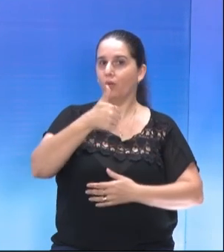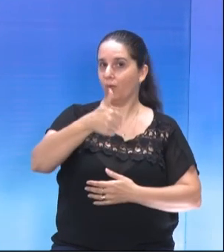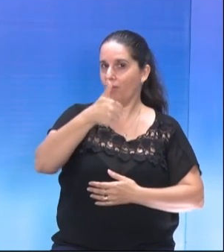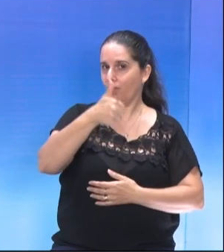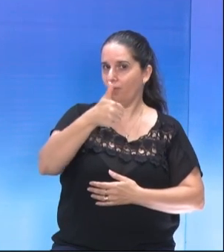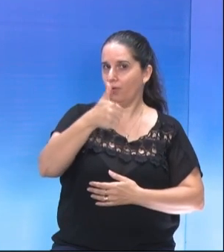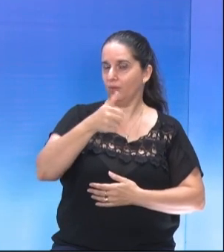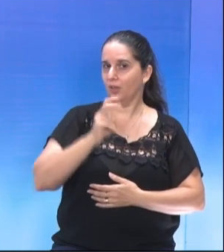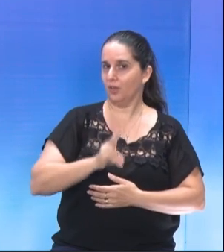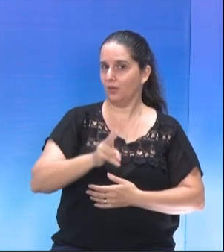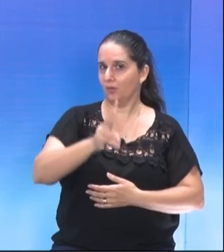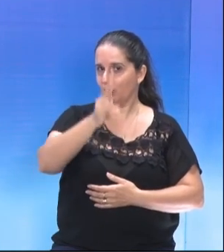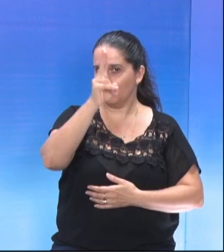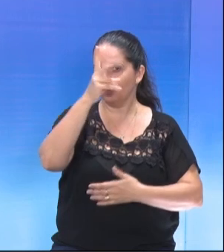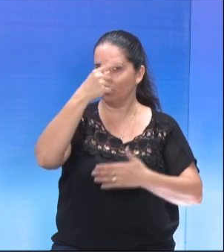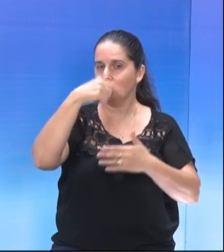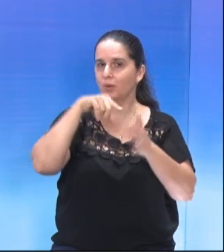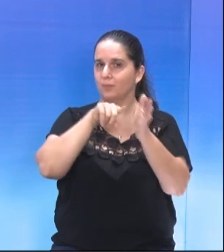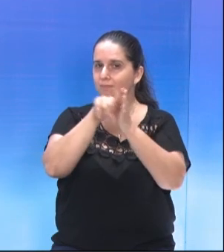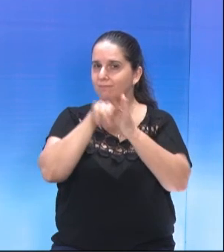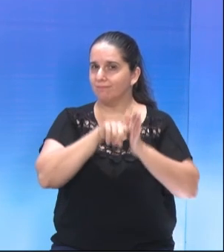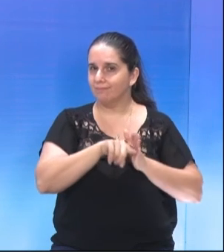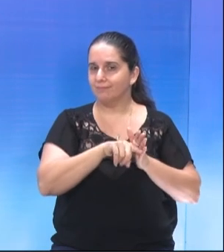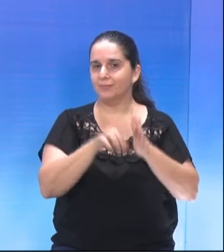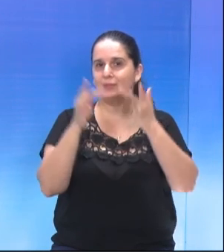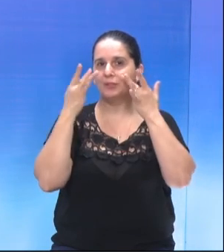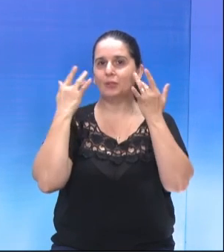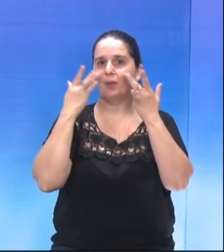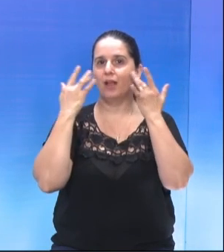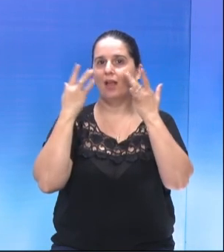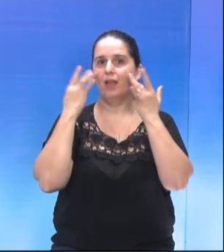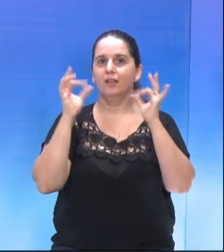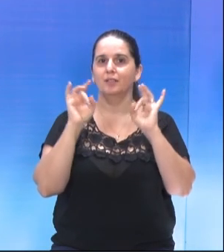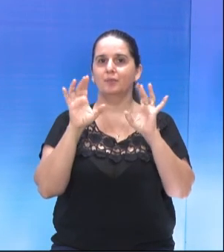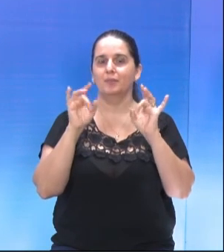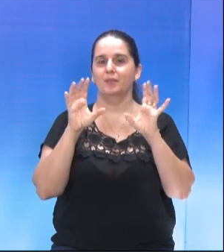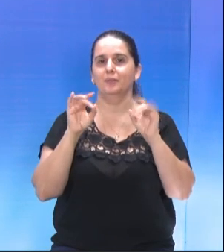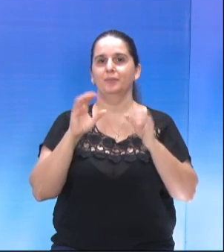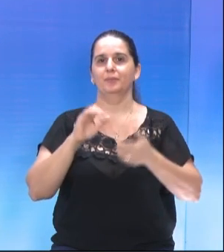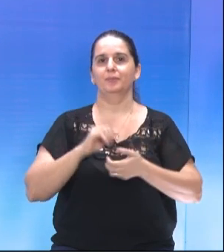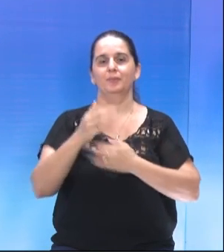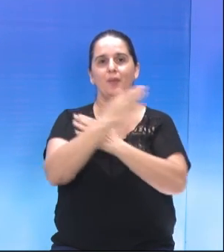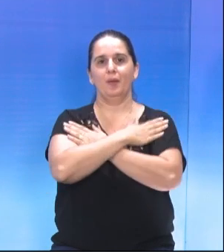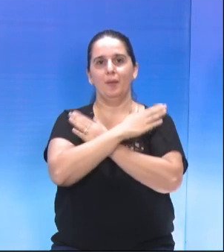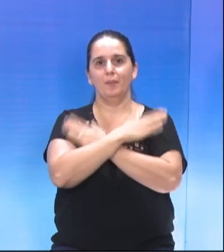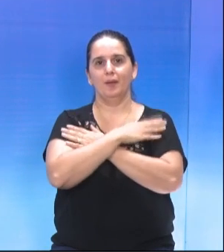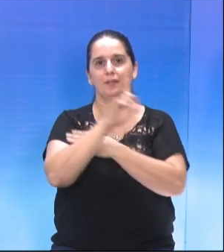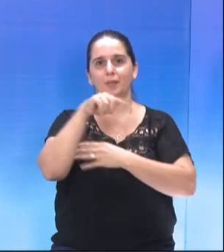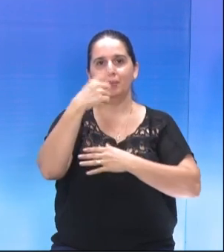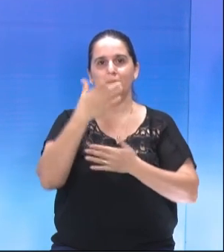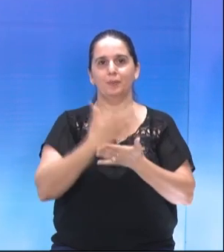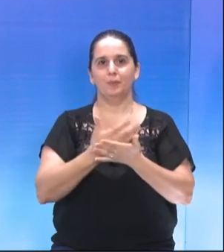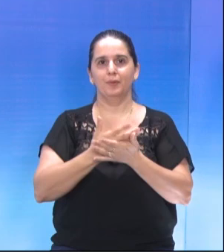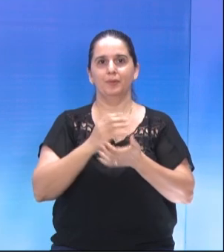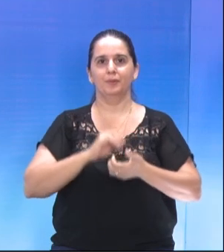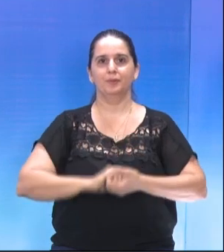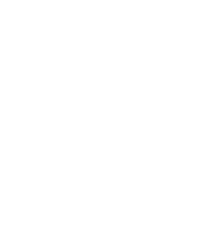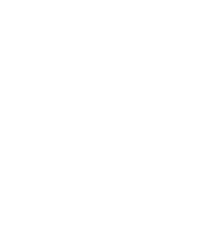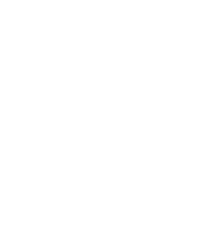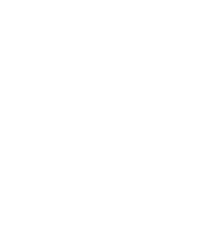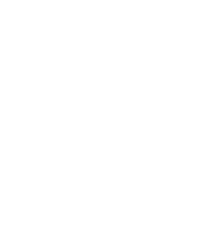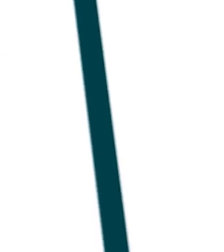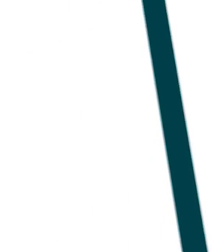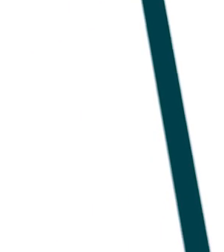like e vai mais profundamente estudar sobre a arte, aí, principalmente a arte contemporânea. Um abraço, até